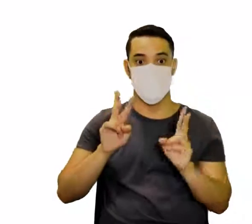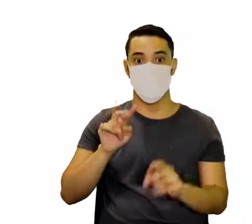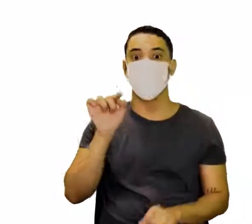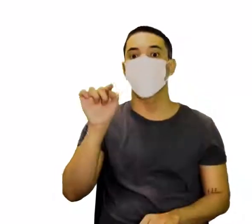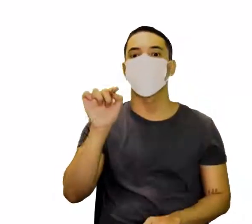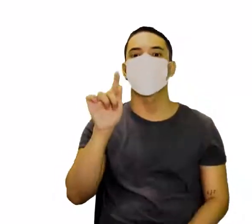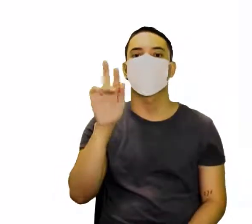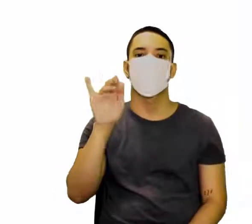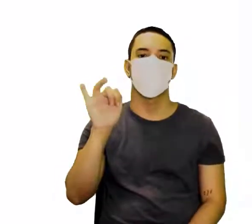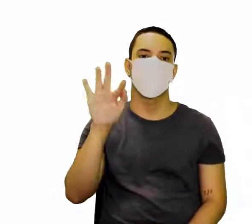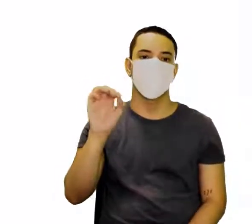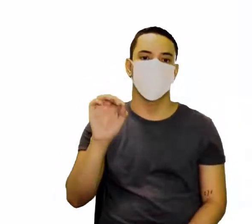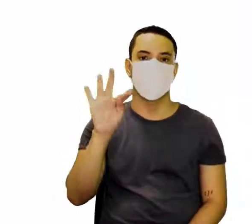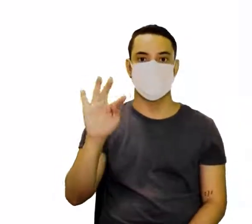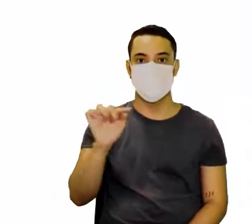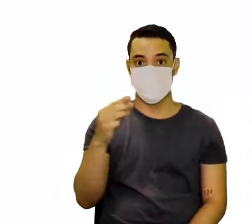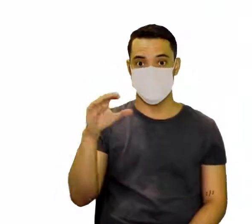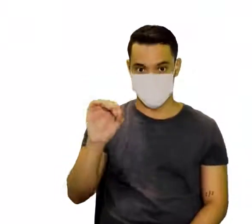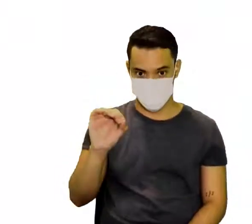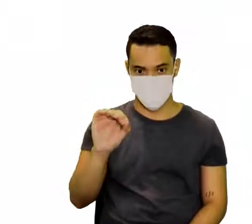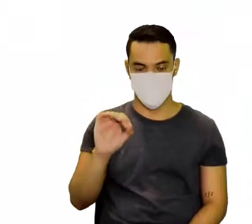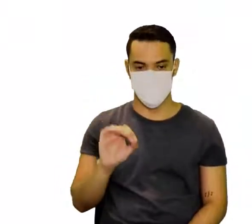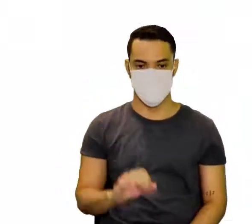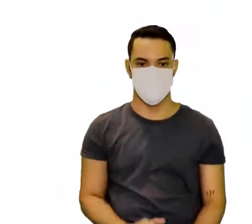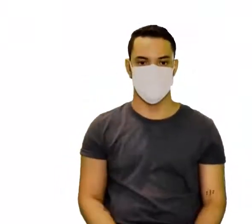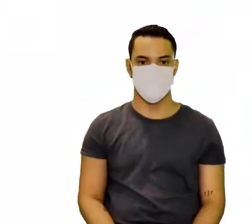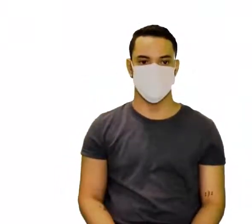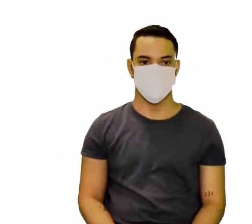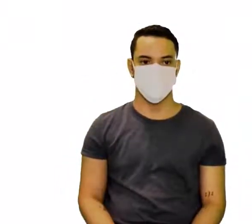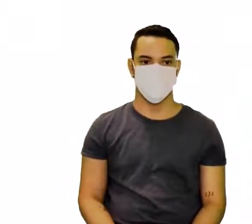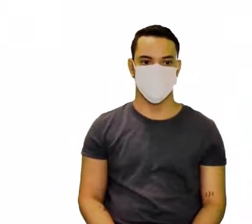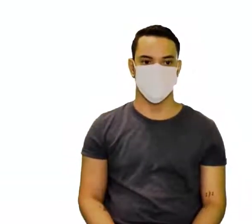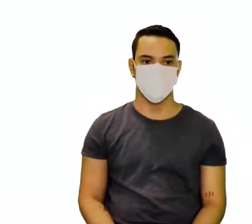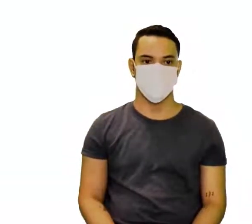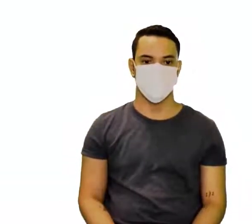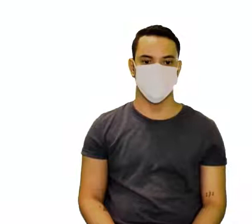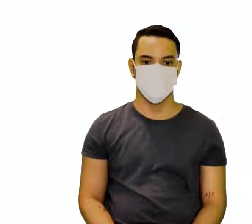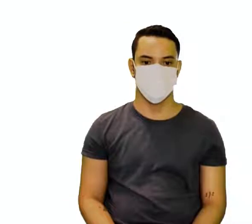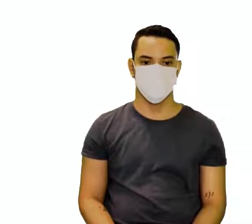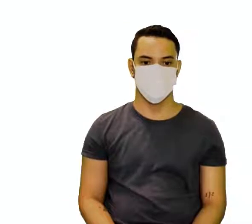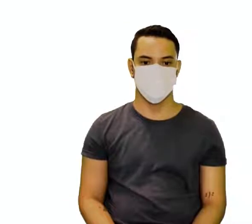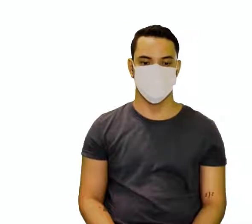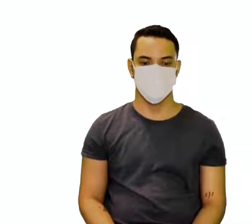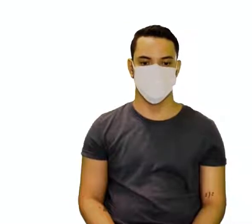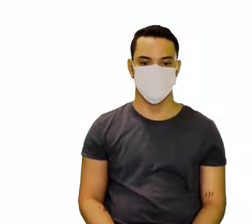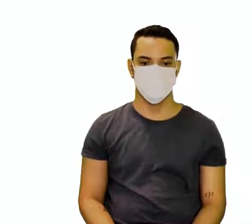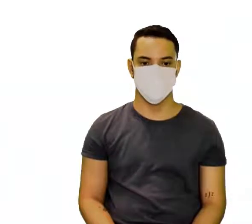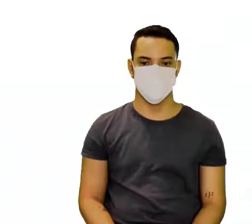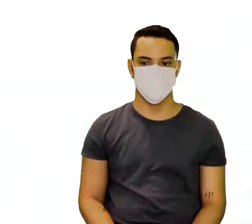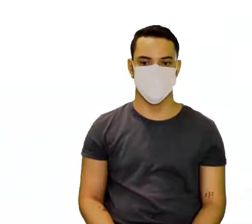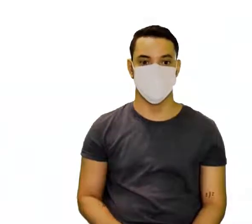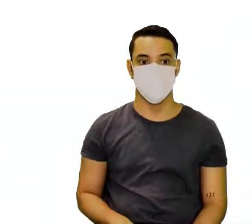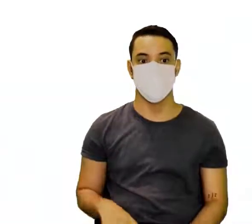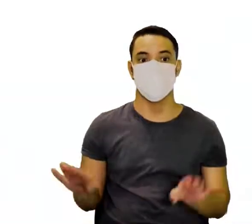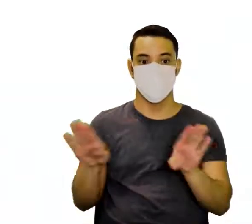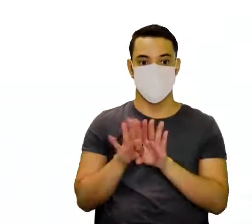tensão pela corrente, tá bom? Tá aqui, ó, tensão pela corrente. Aqui em cima tem